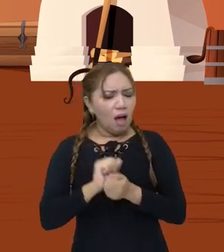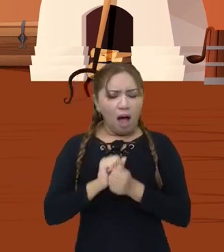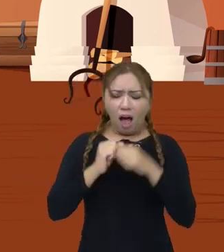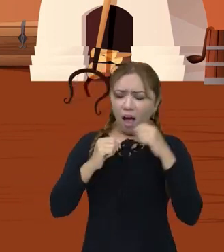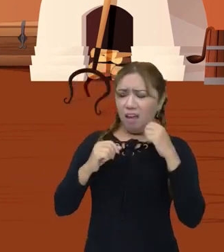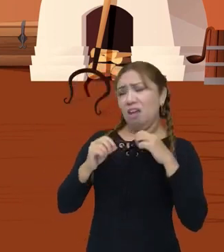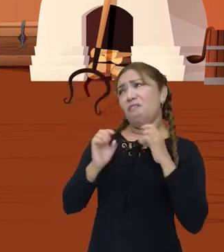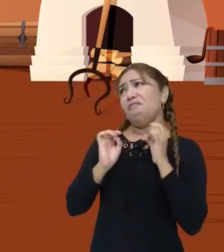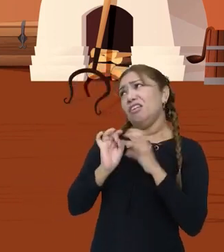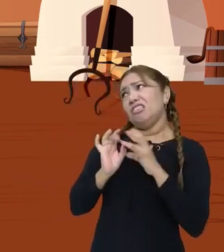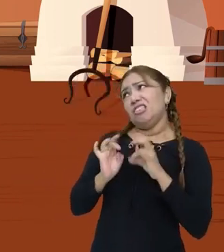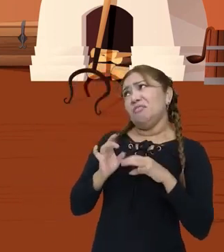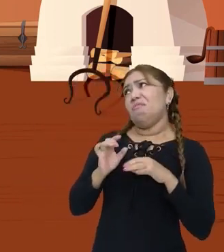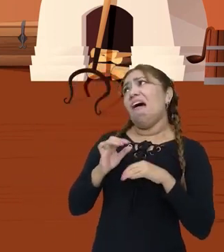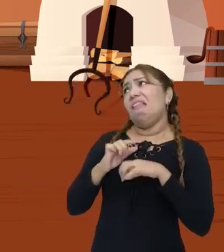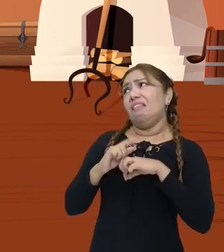homem.